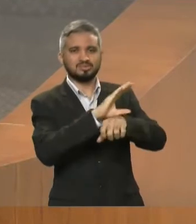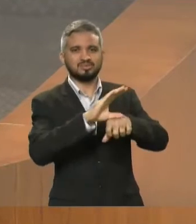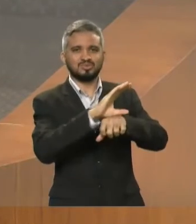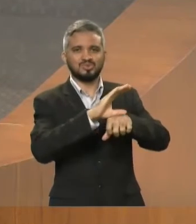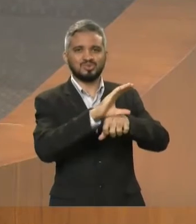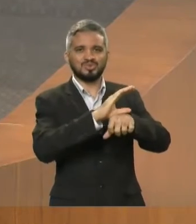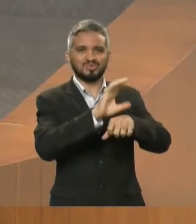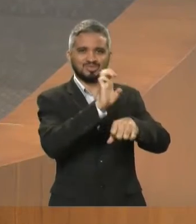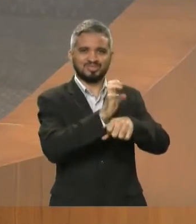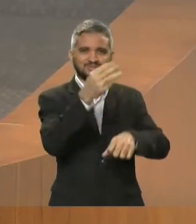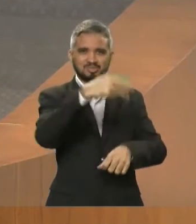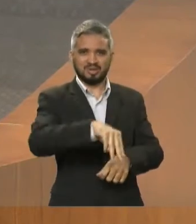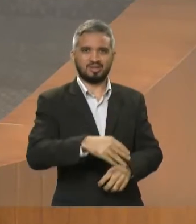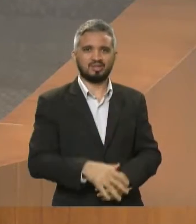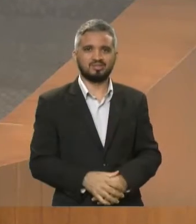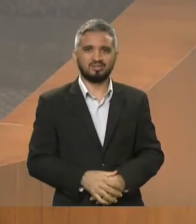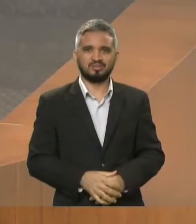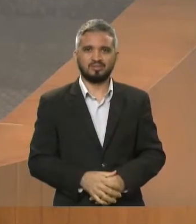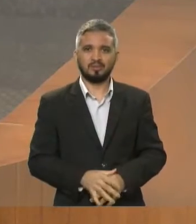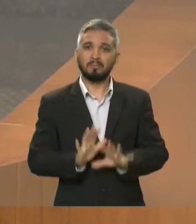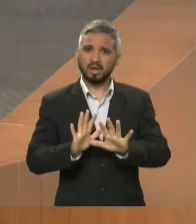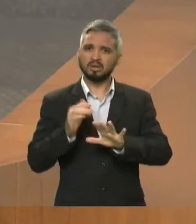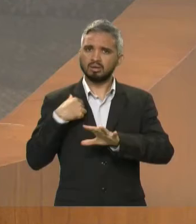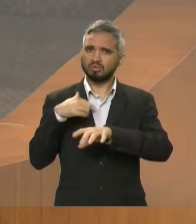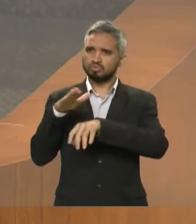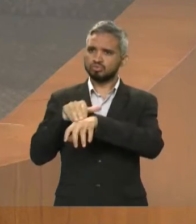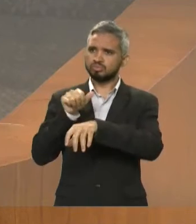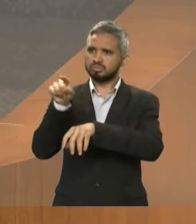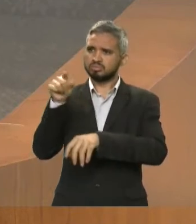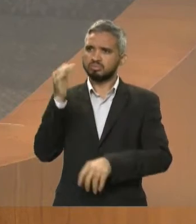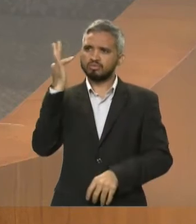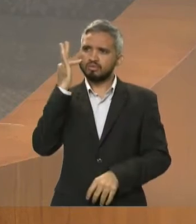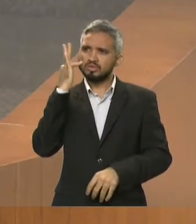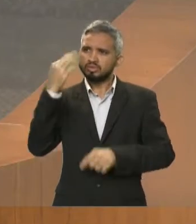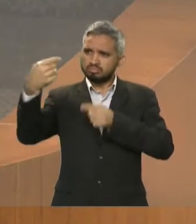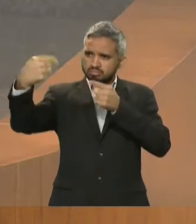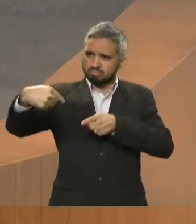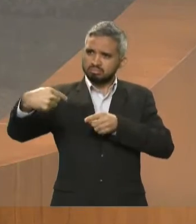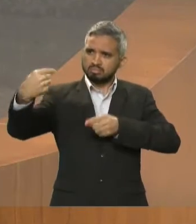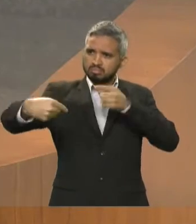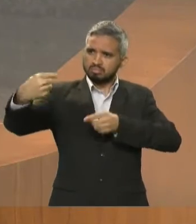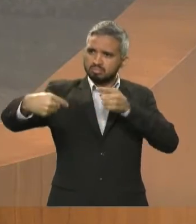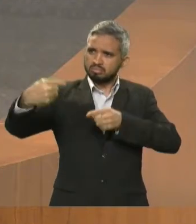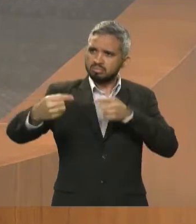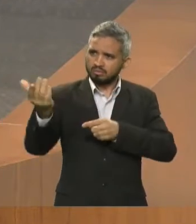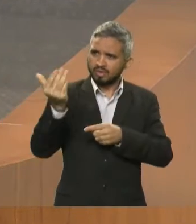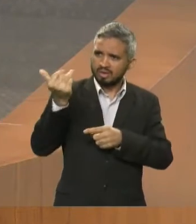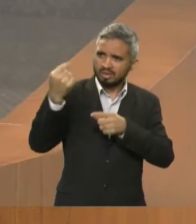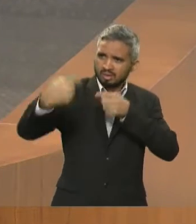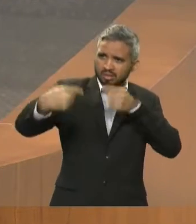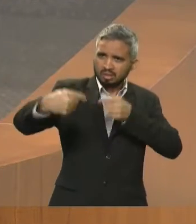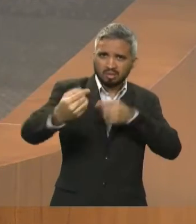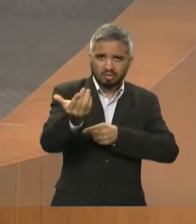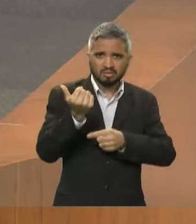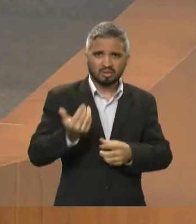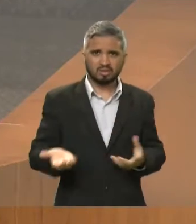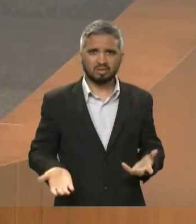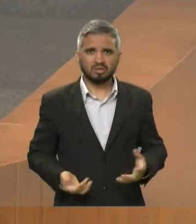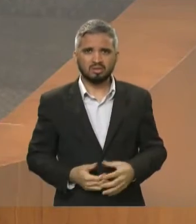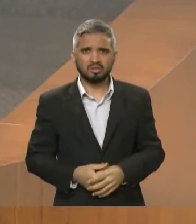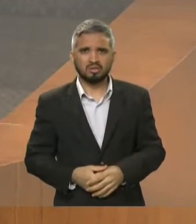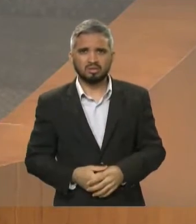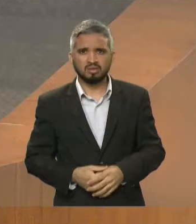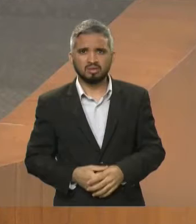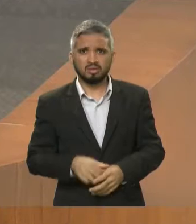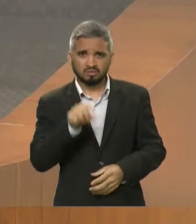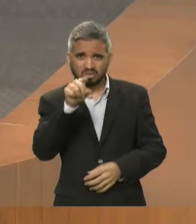Dino, vamos discutir com qual argumento Vossa Excelência quer se ausentar do governo do Estado. Para fazer o quê? Para